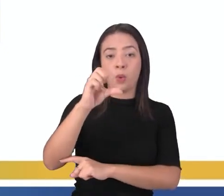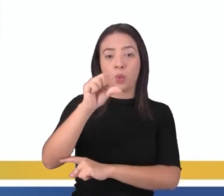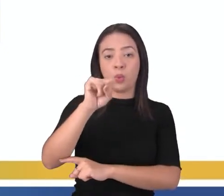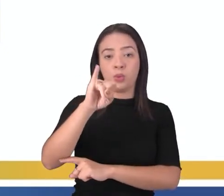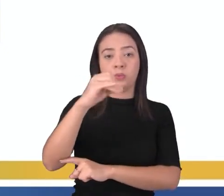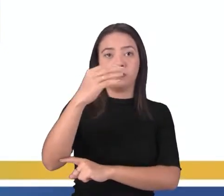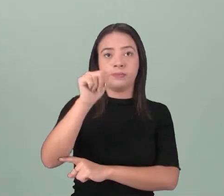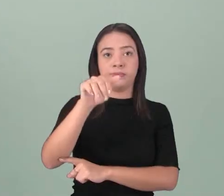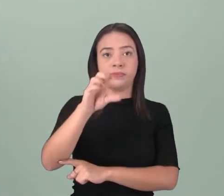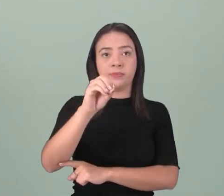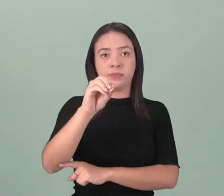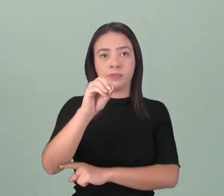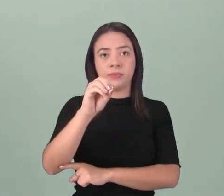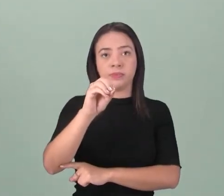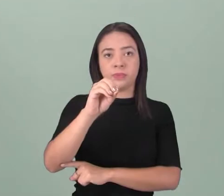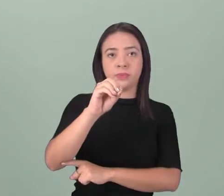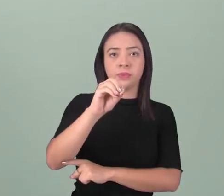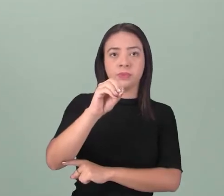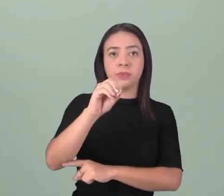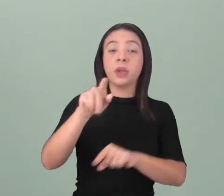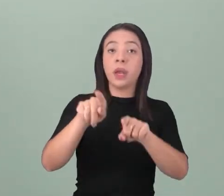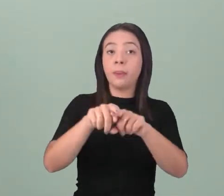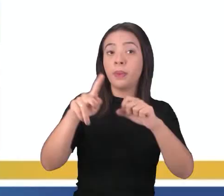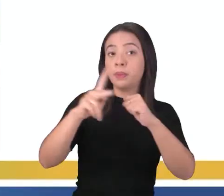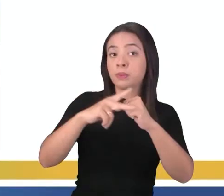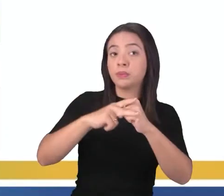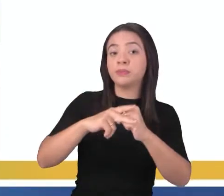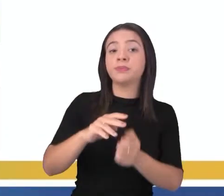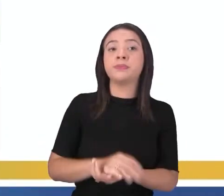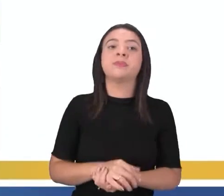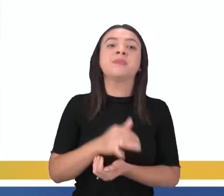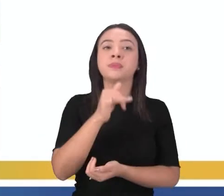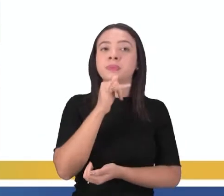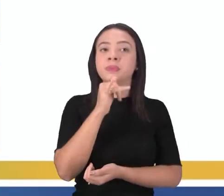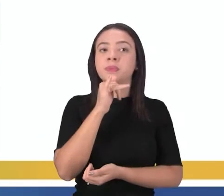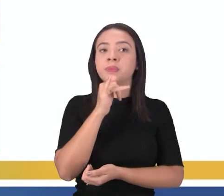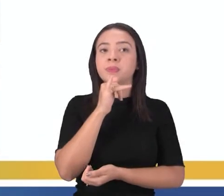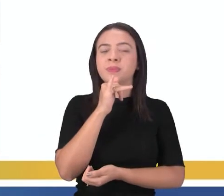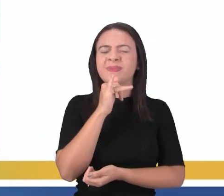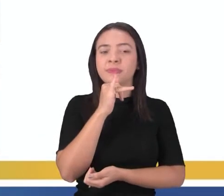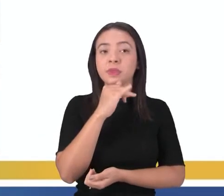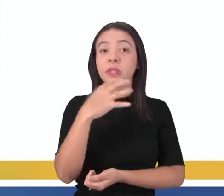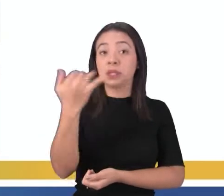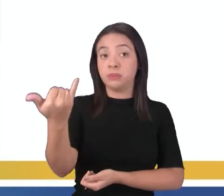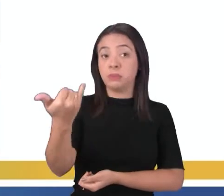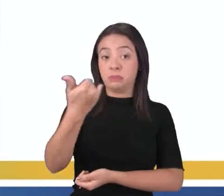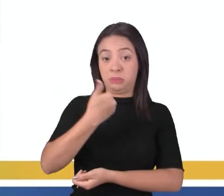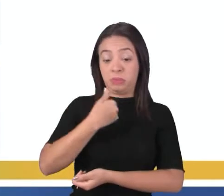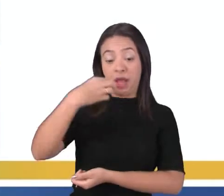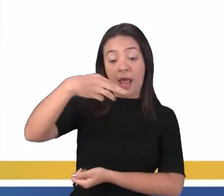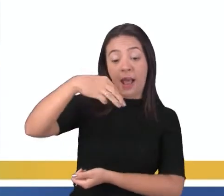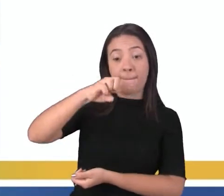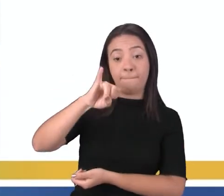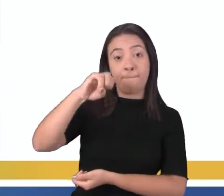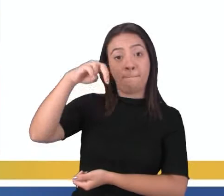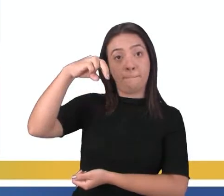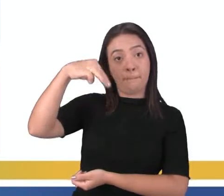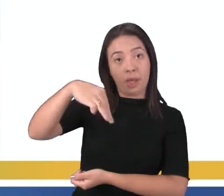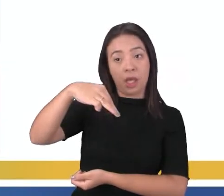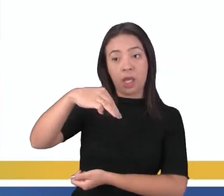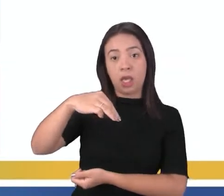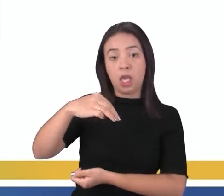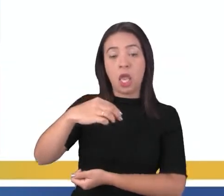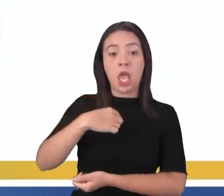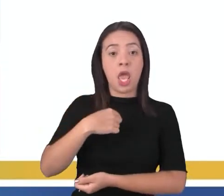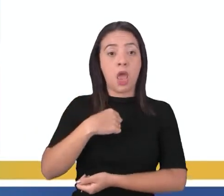vós, respectivamente. Exemplo. O que disseram para mim, eu não digo a mais ninguém.